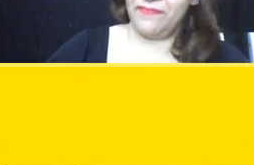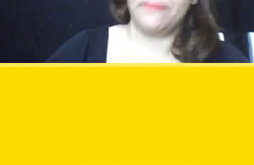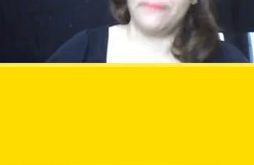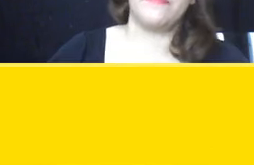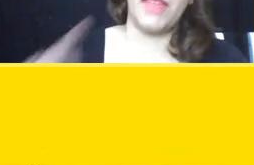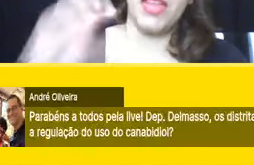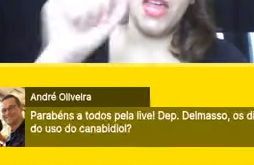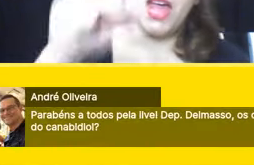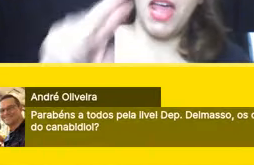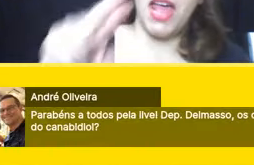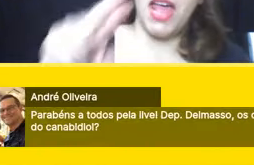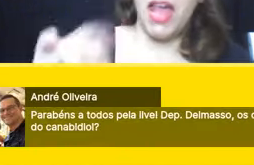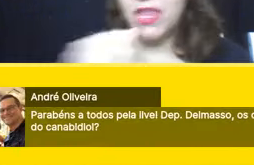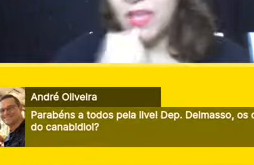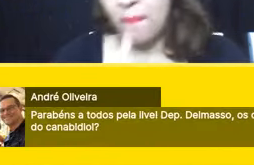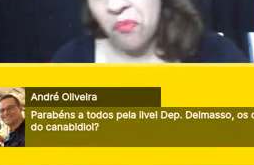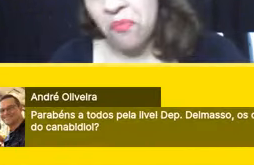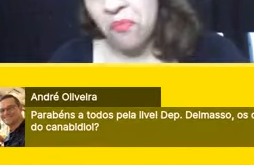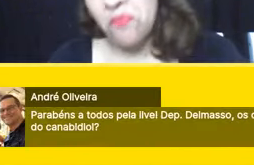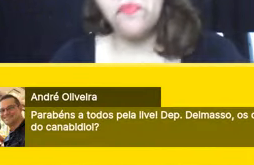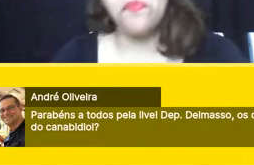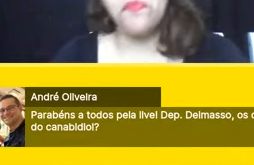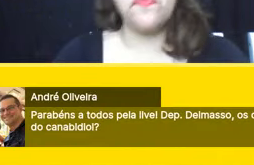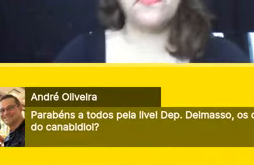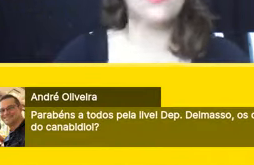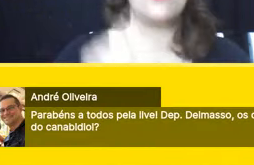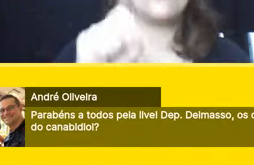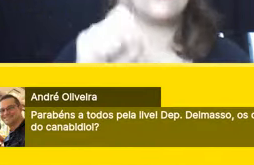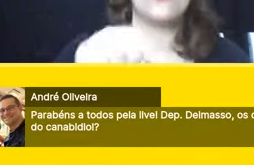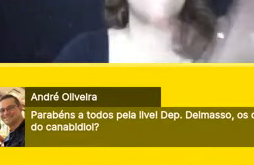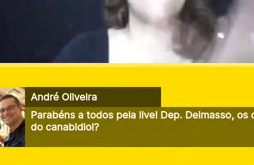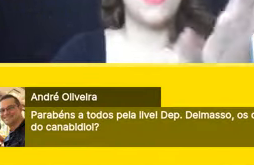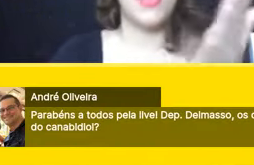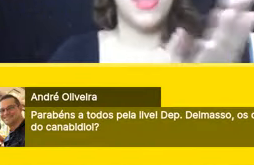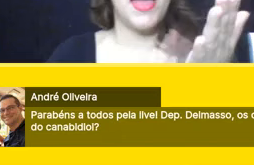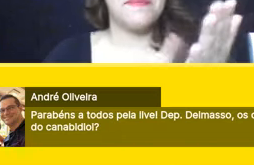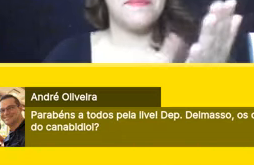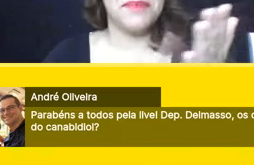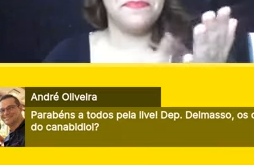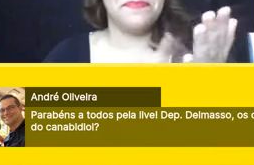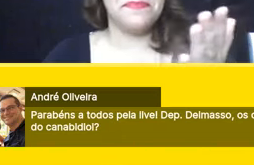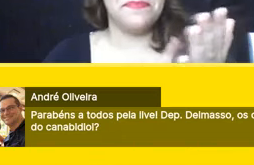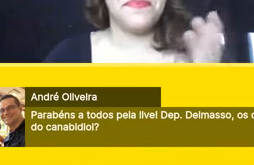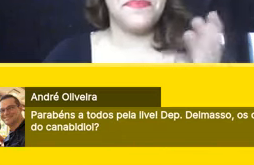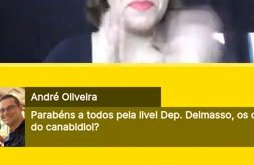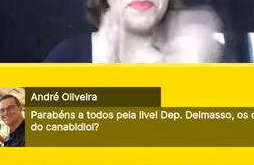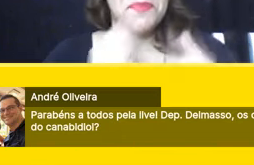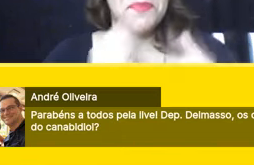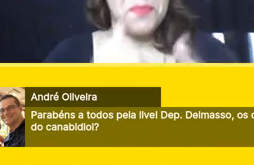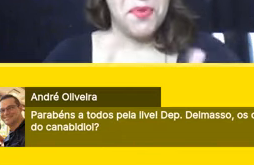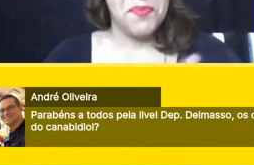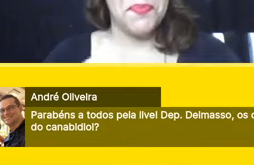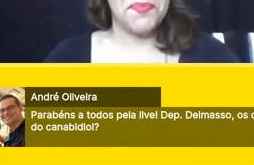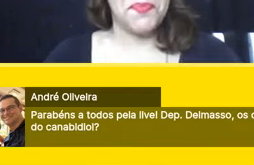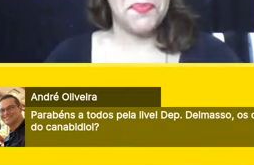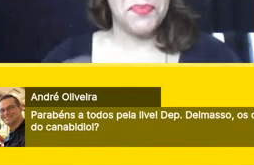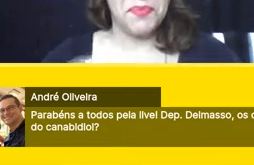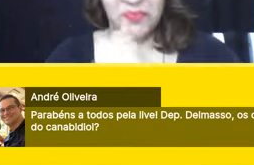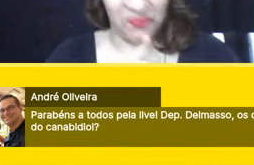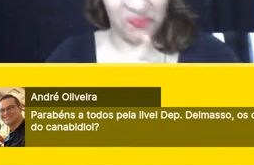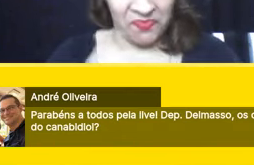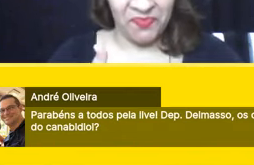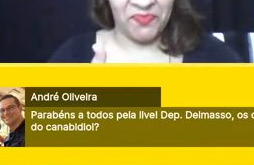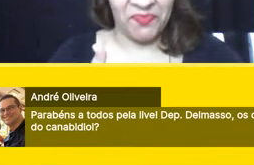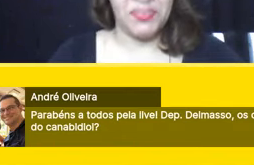André, o André, ele parabeniza a live, deputado. Os